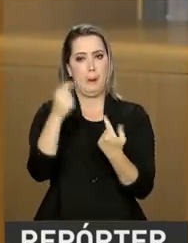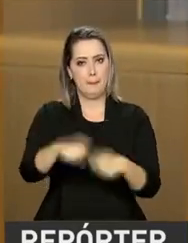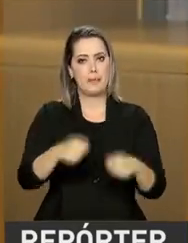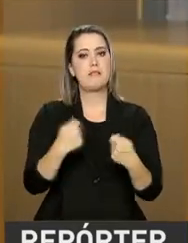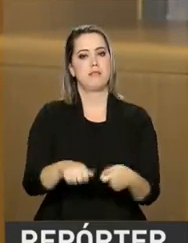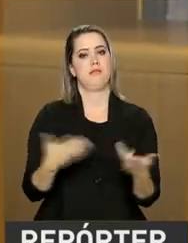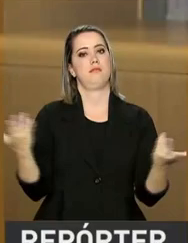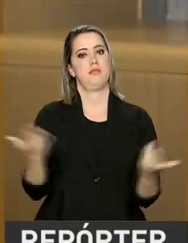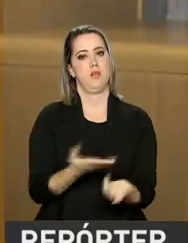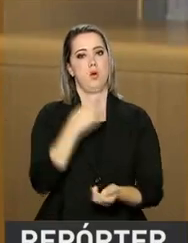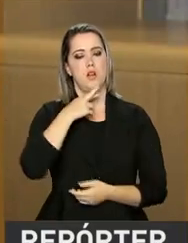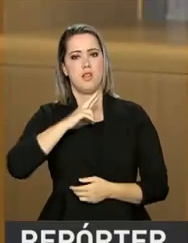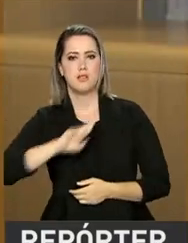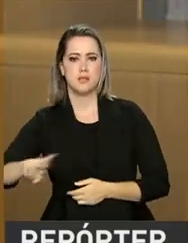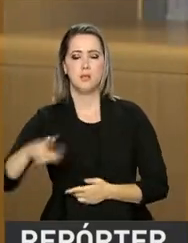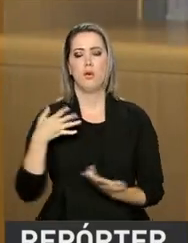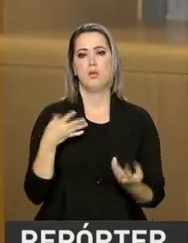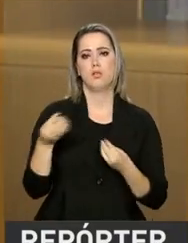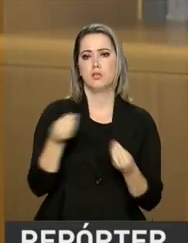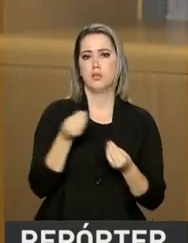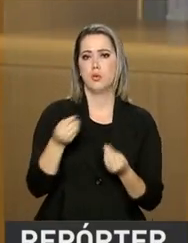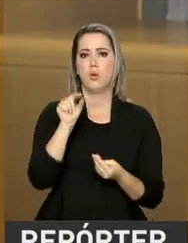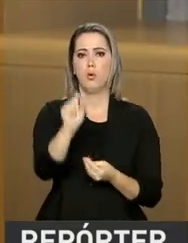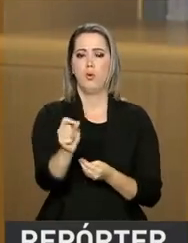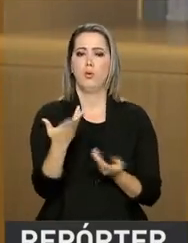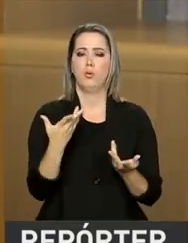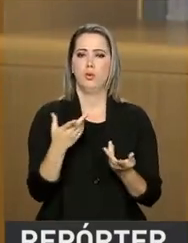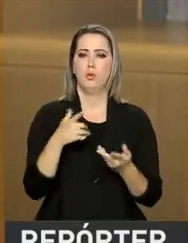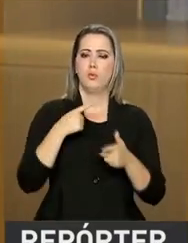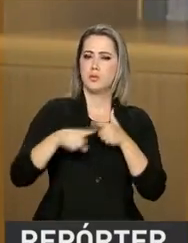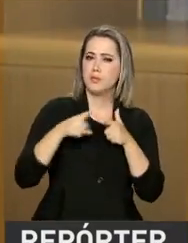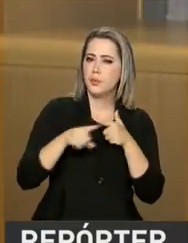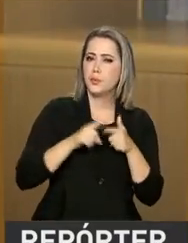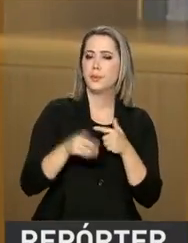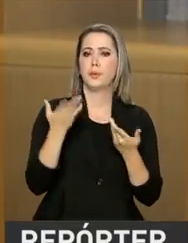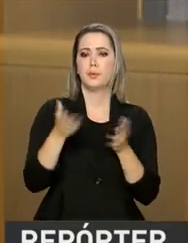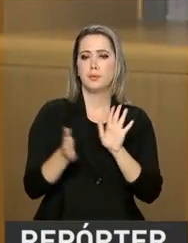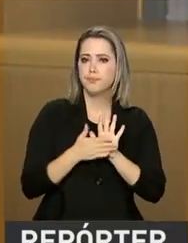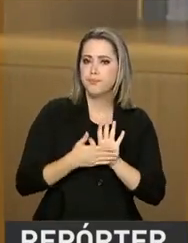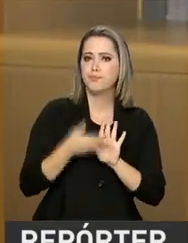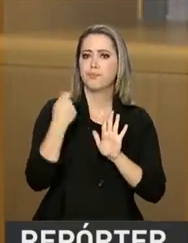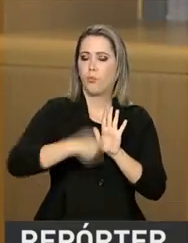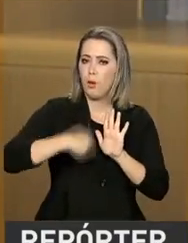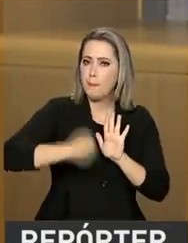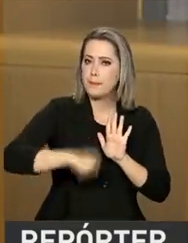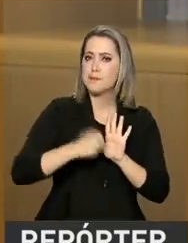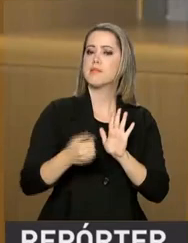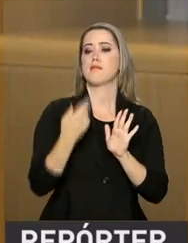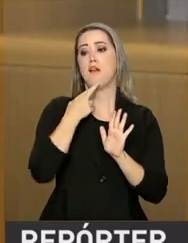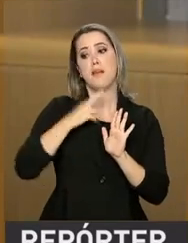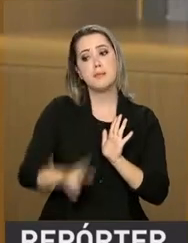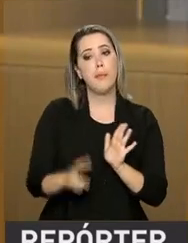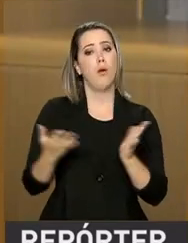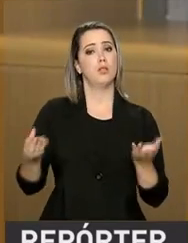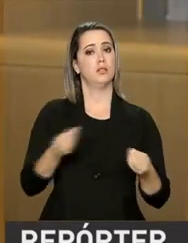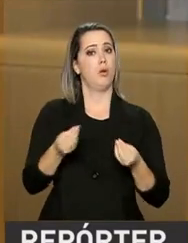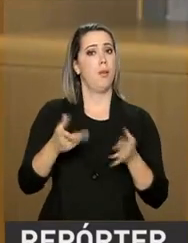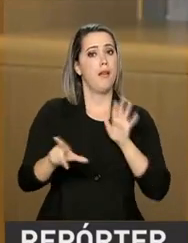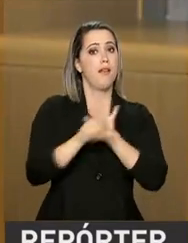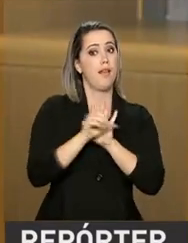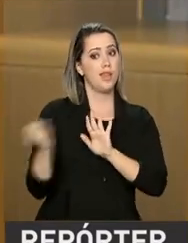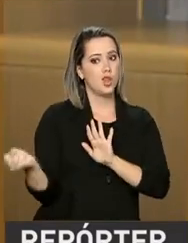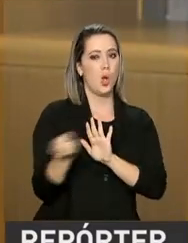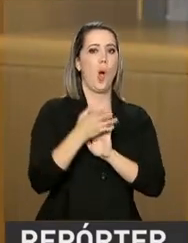instrumentos de resposta para estas situações que são postas e que tem que ser resolvidas então uma lei atualizada